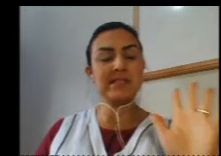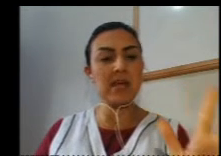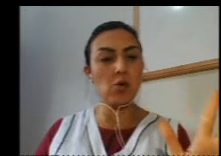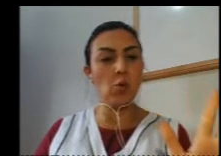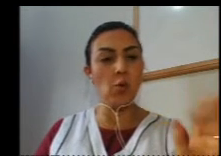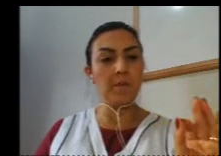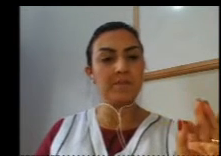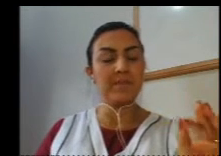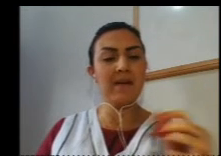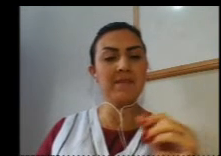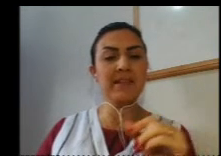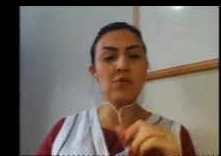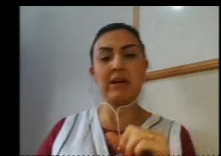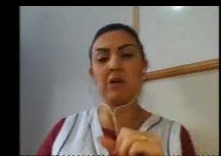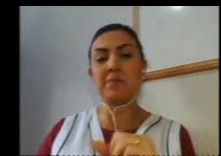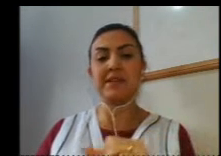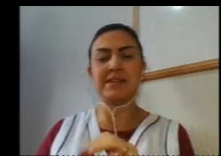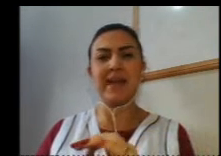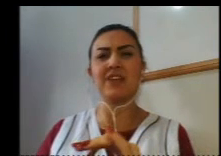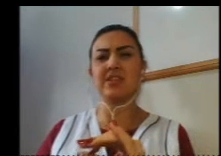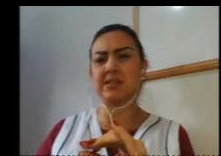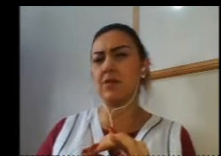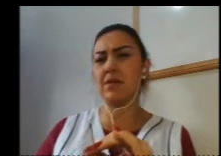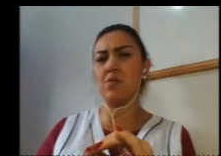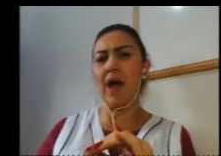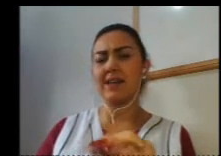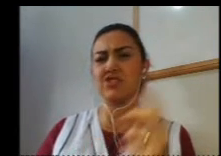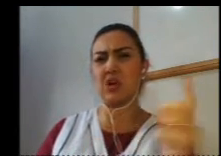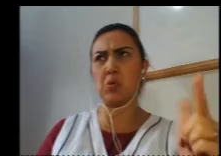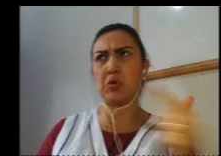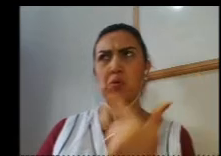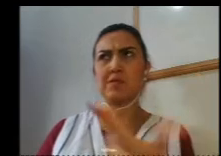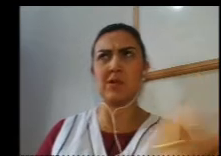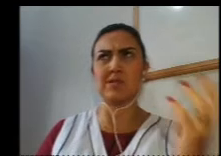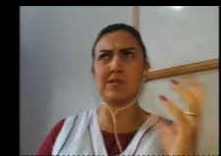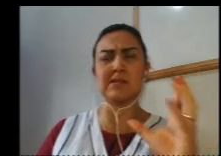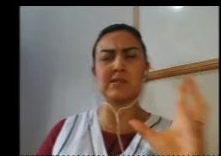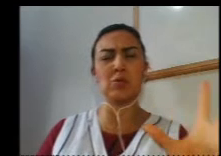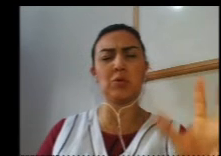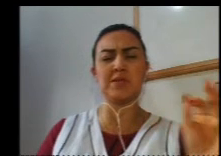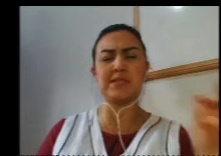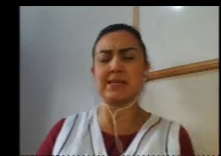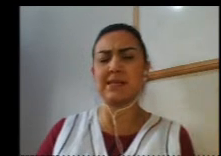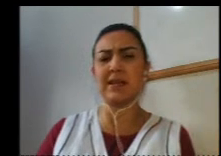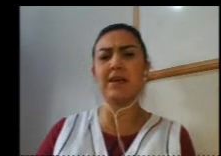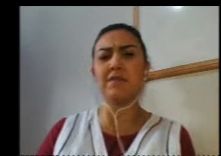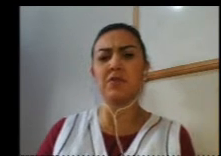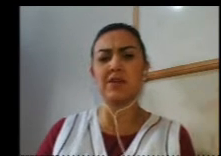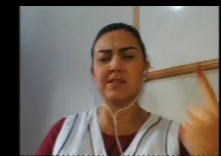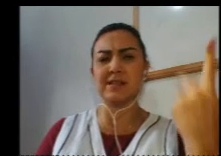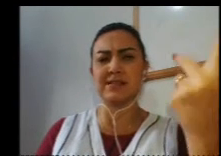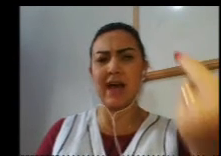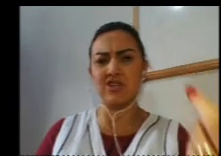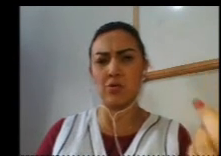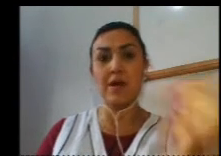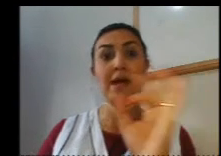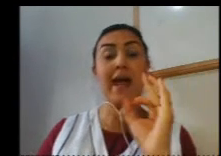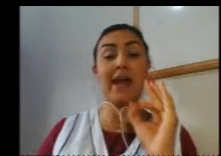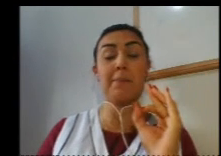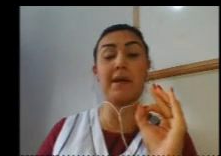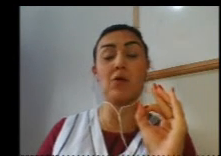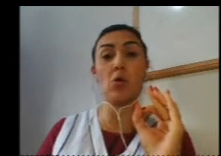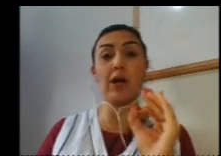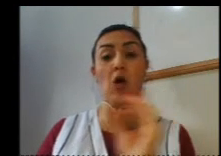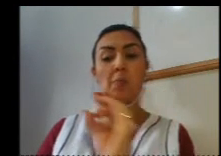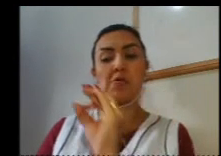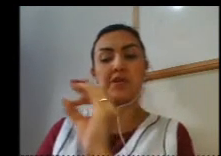Número 5. A vida no campo e na cidade são iguais, de acordo com os nossos estudos e esse livro? O que vocês acham?